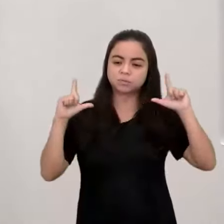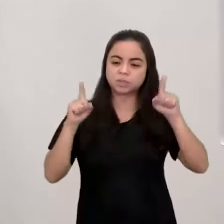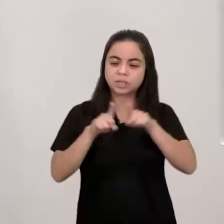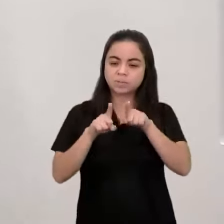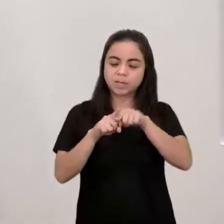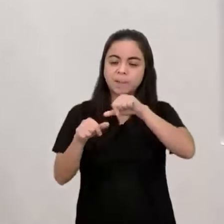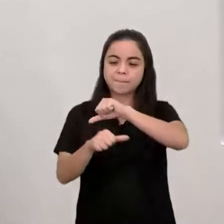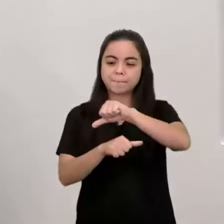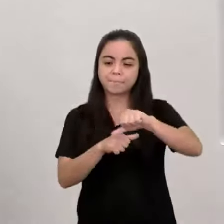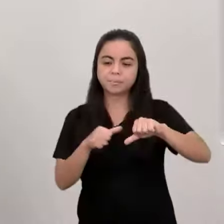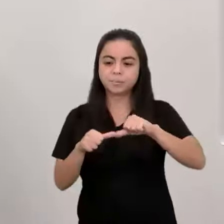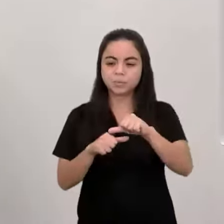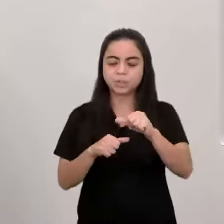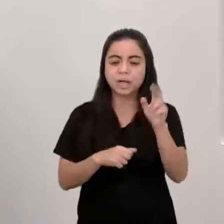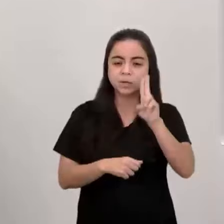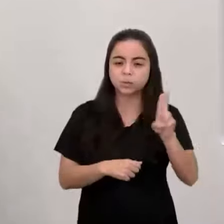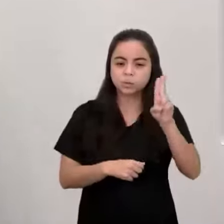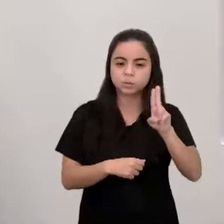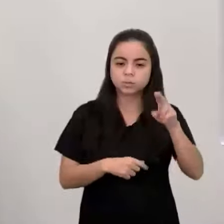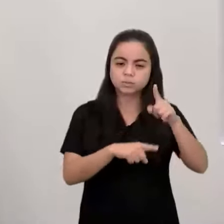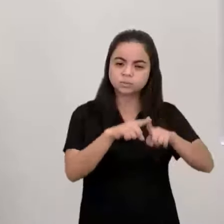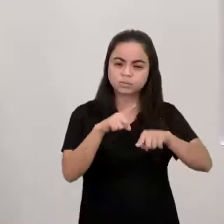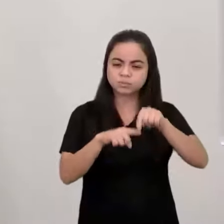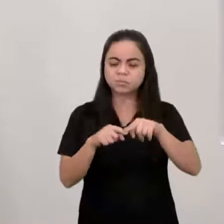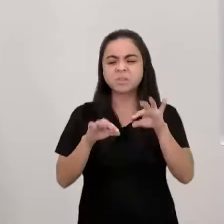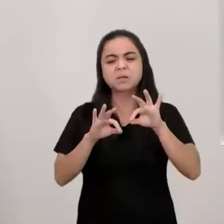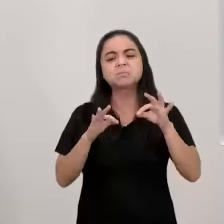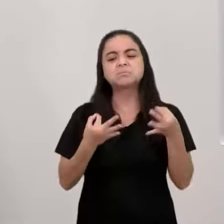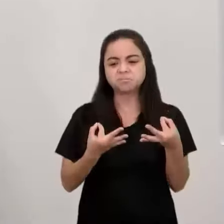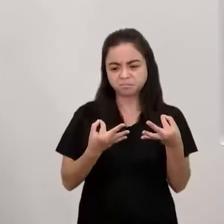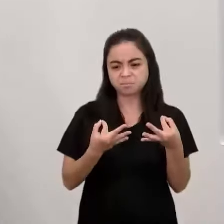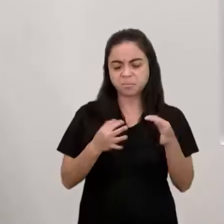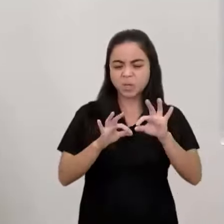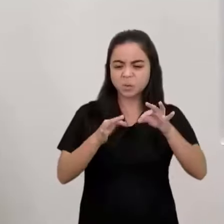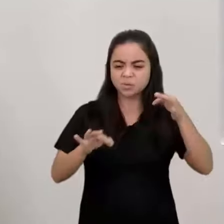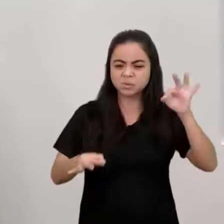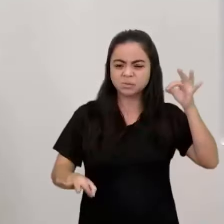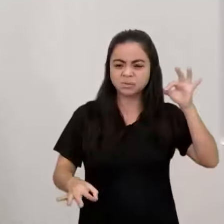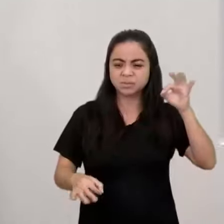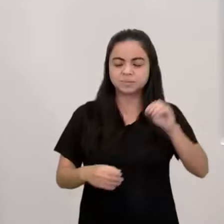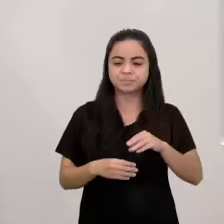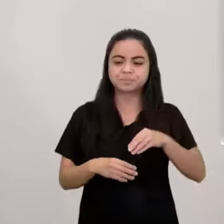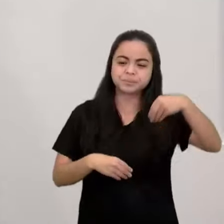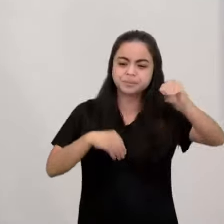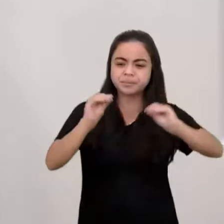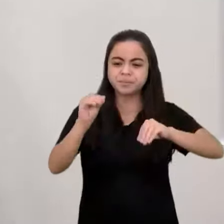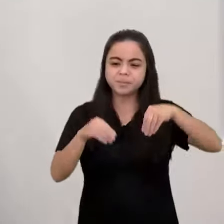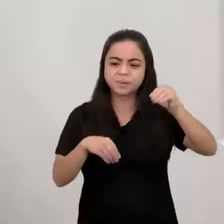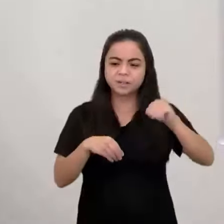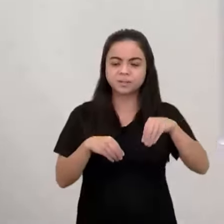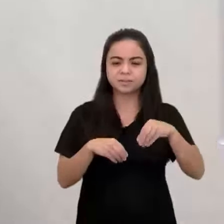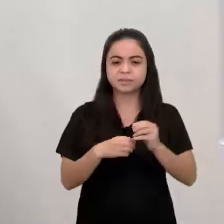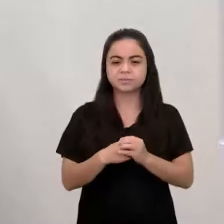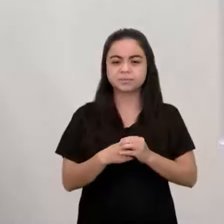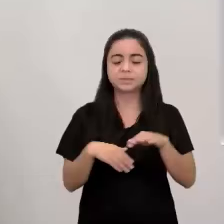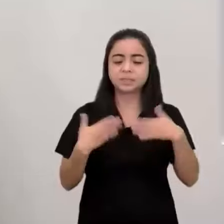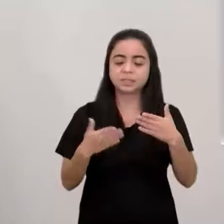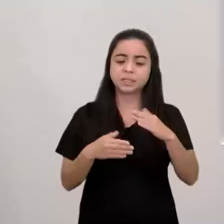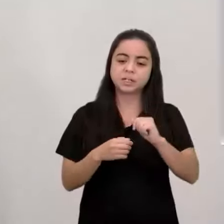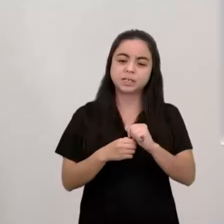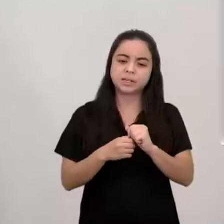foi mostrado para vocês, que utilizaram elementos simples, né? Barbantes, fitas, retalhos e conseguiram